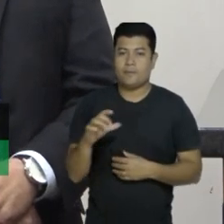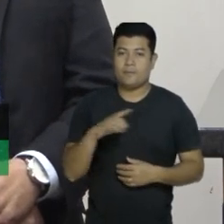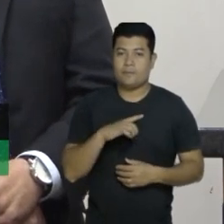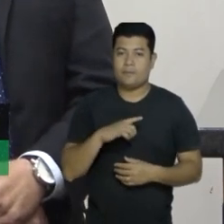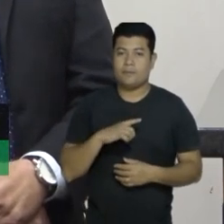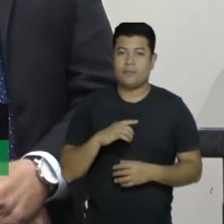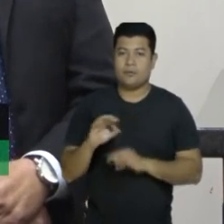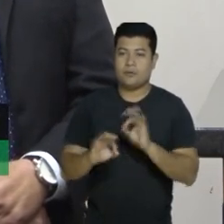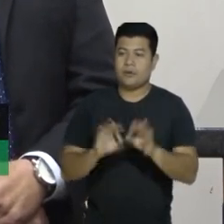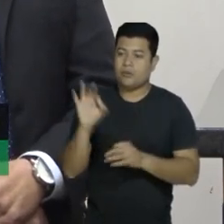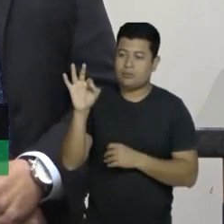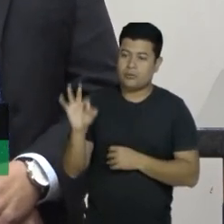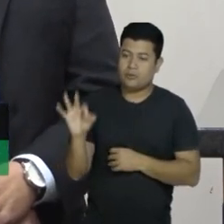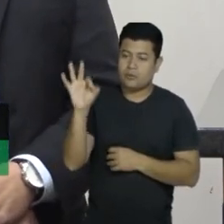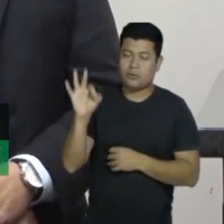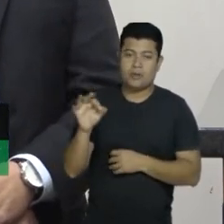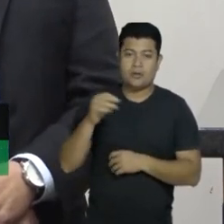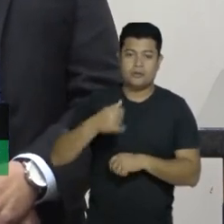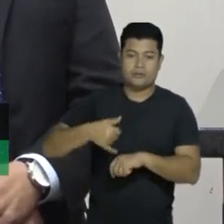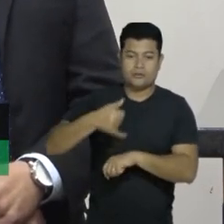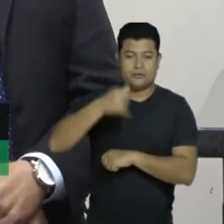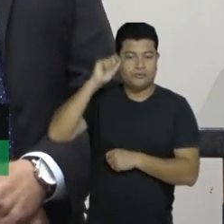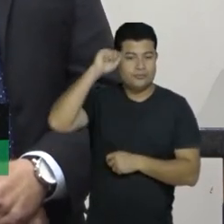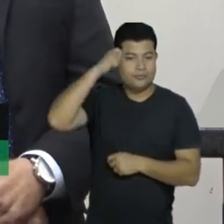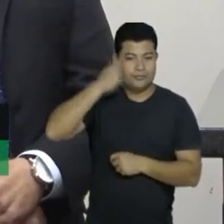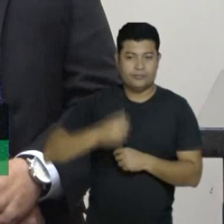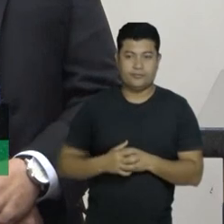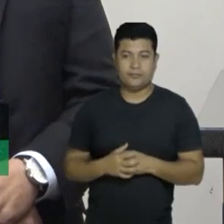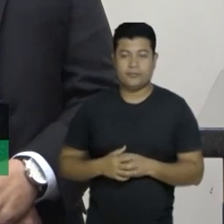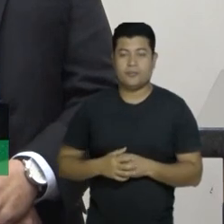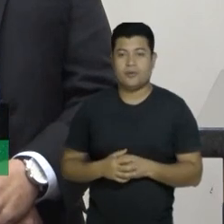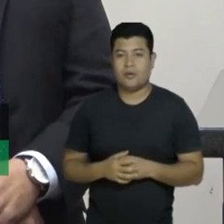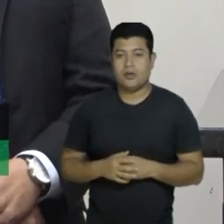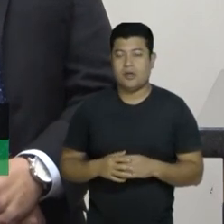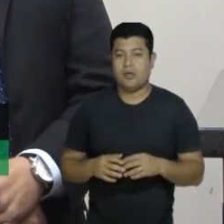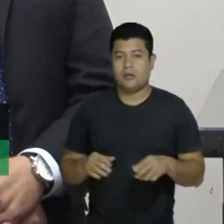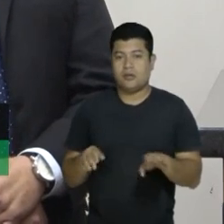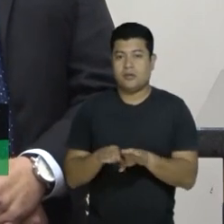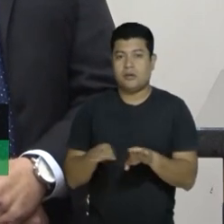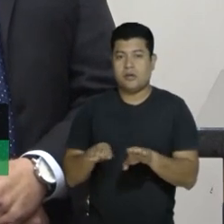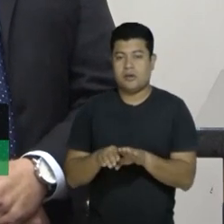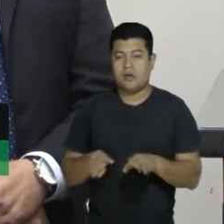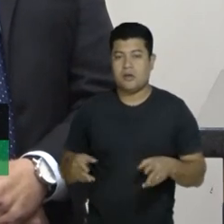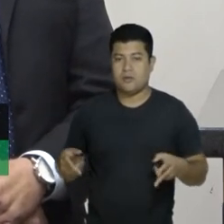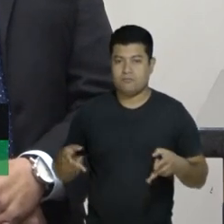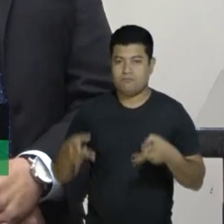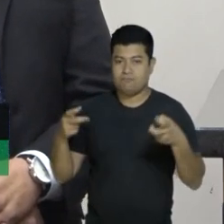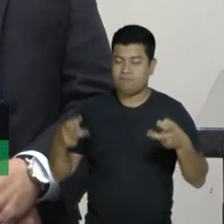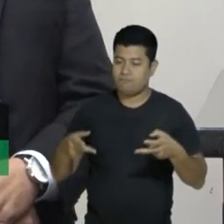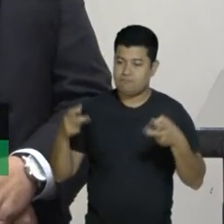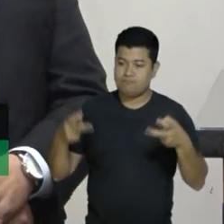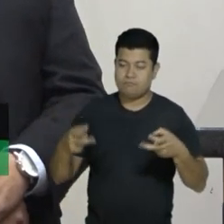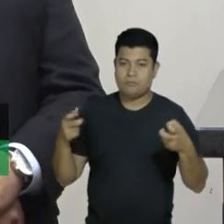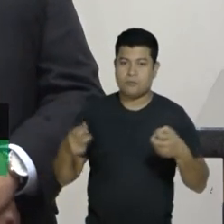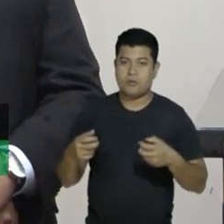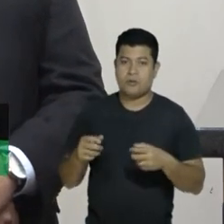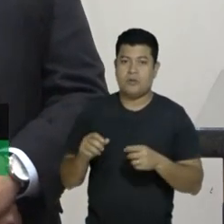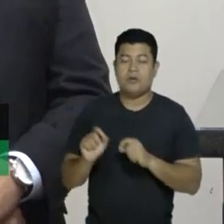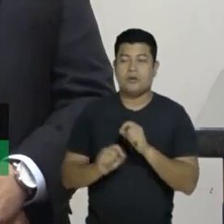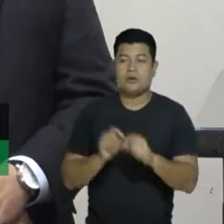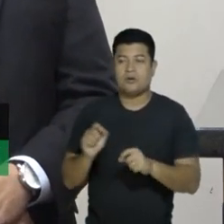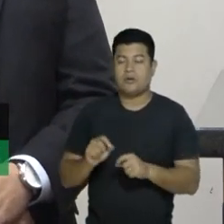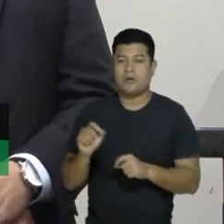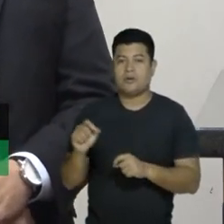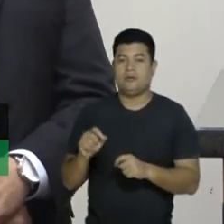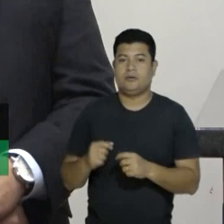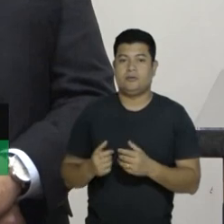do petróleo, né? Além de outras possibilidades, como a exploração da geração de energia eólica no